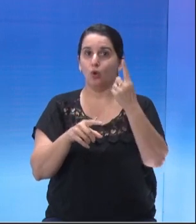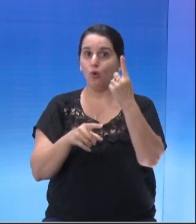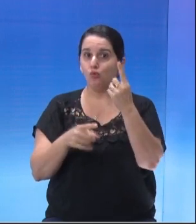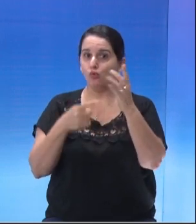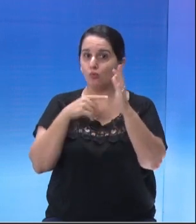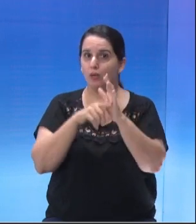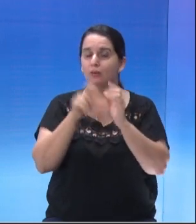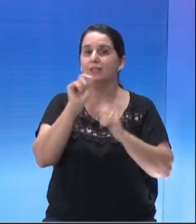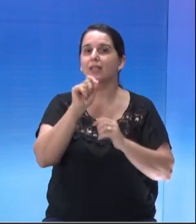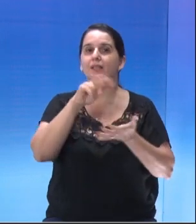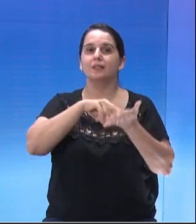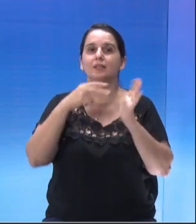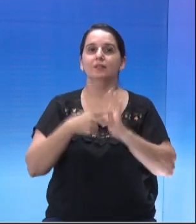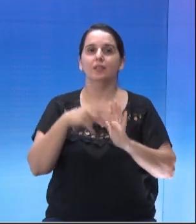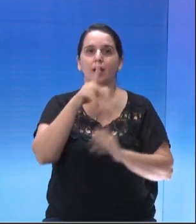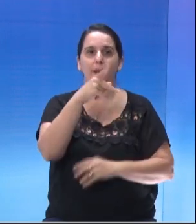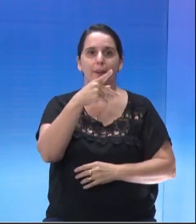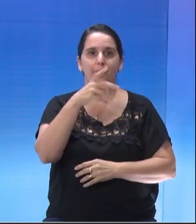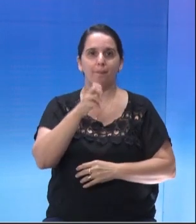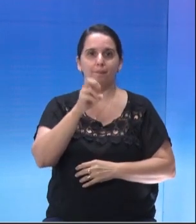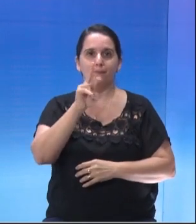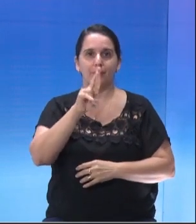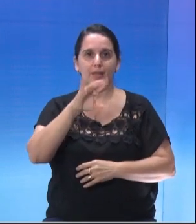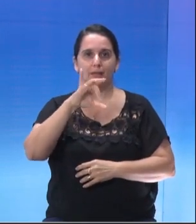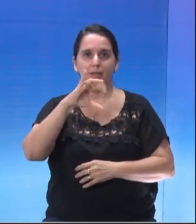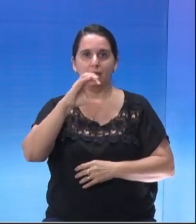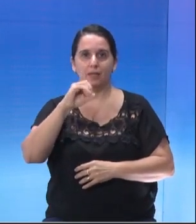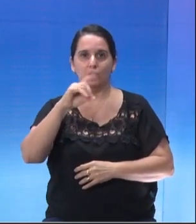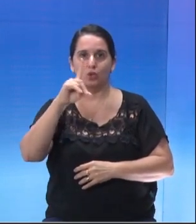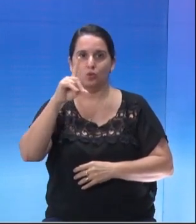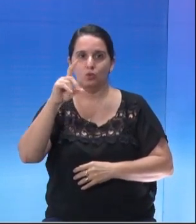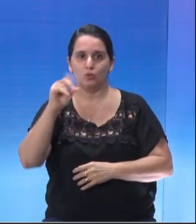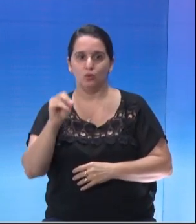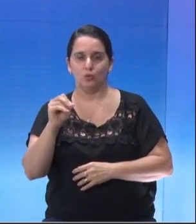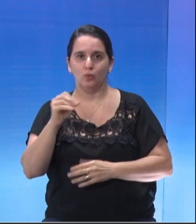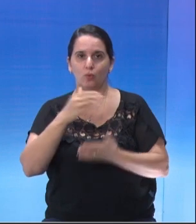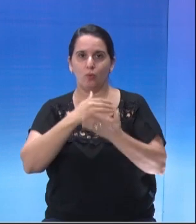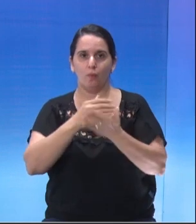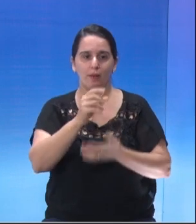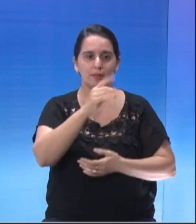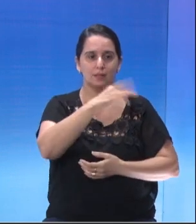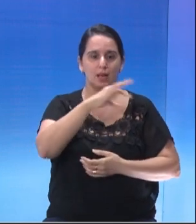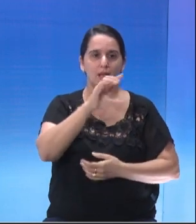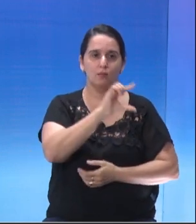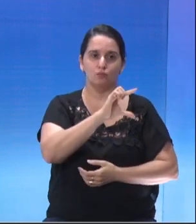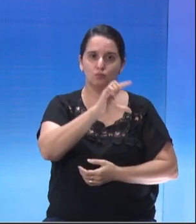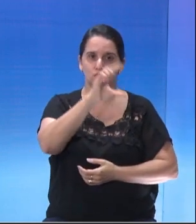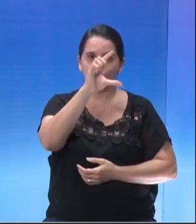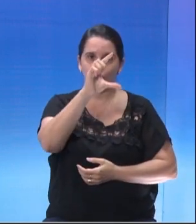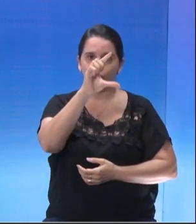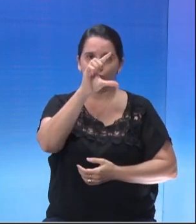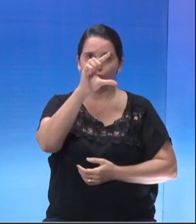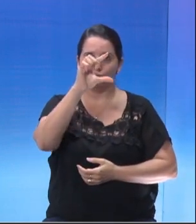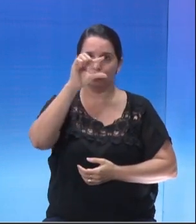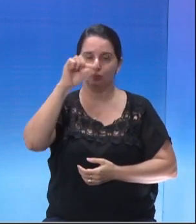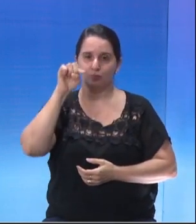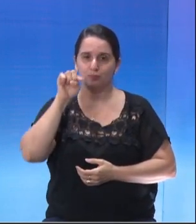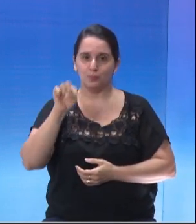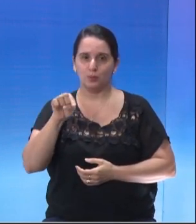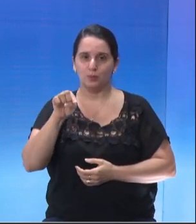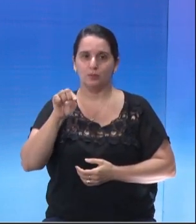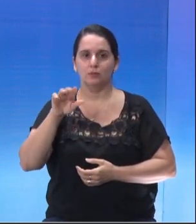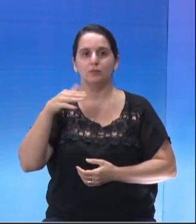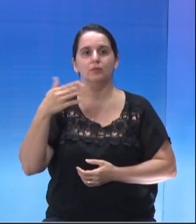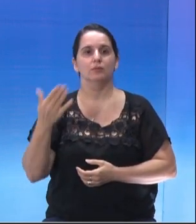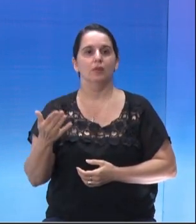que é período? Vamos relembrar? Período é quando você inicia com a letra maiúscula e vai ter um ponto. Né? Então, esse ponto pode ser um ponto de interrogação,